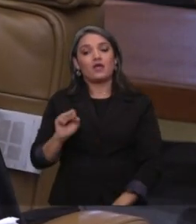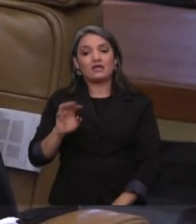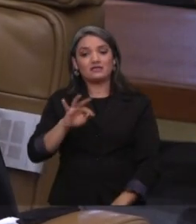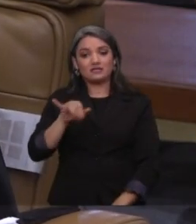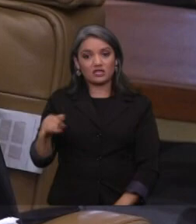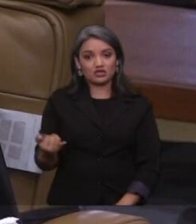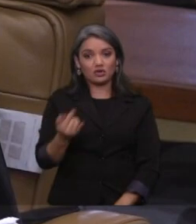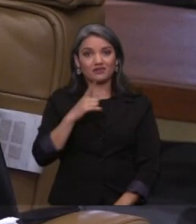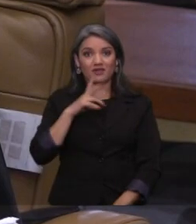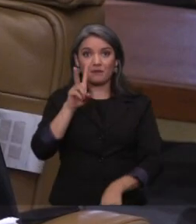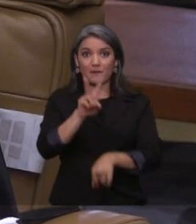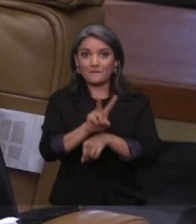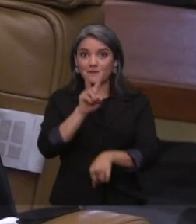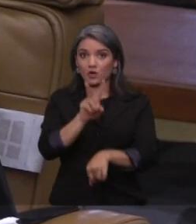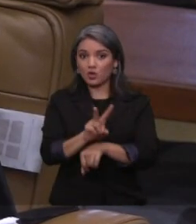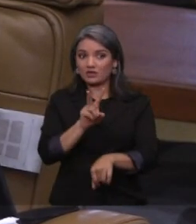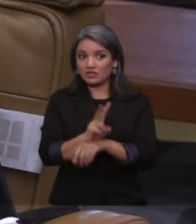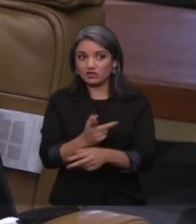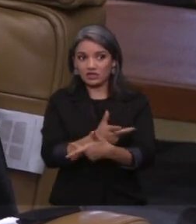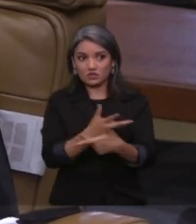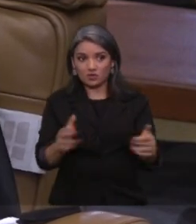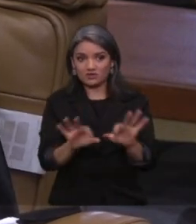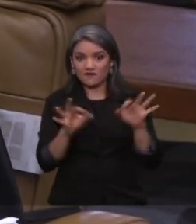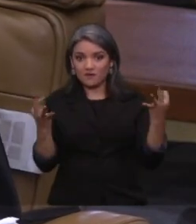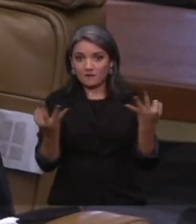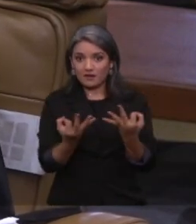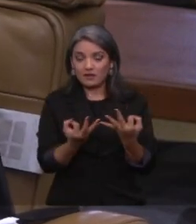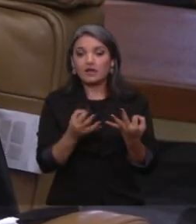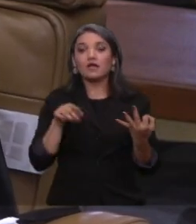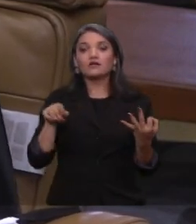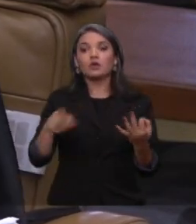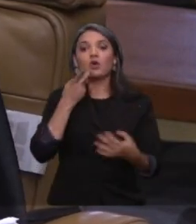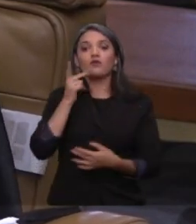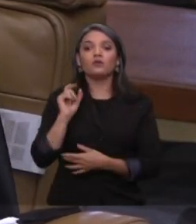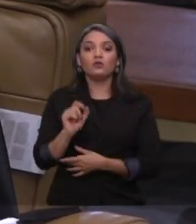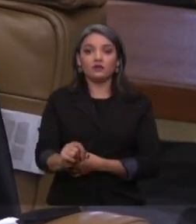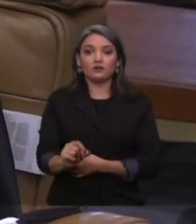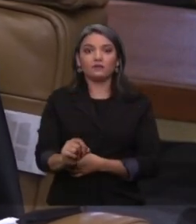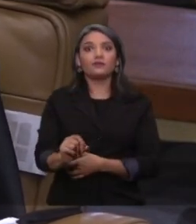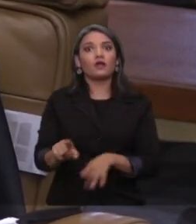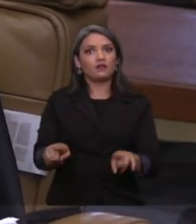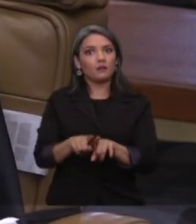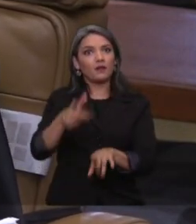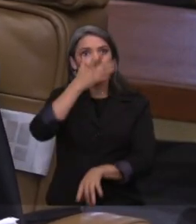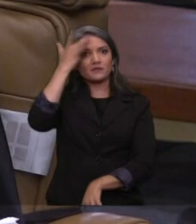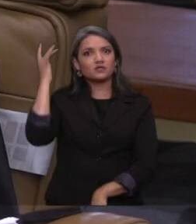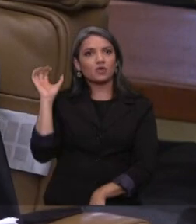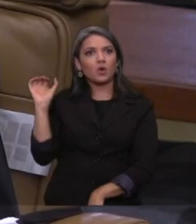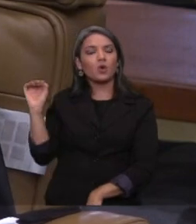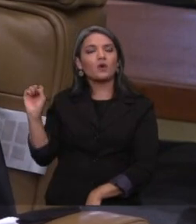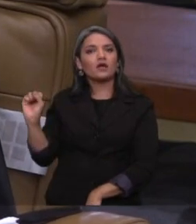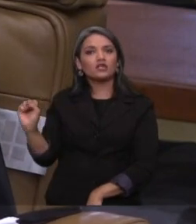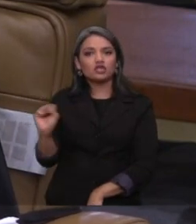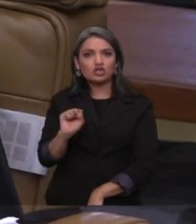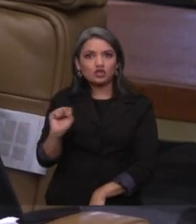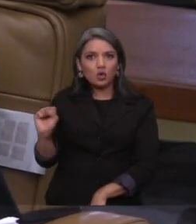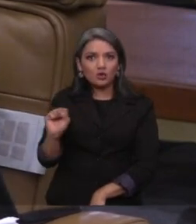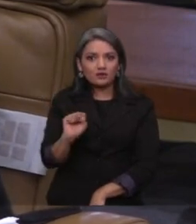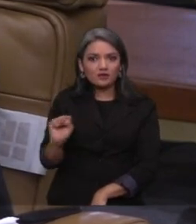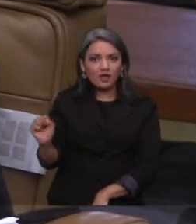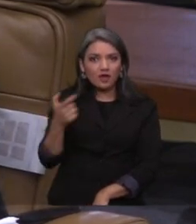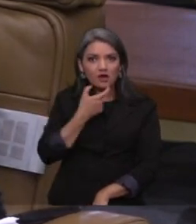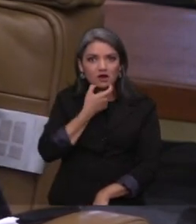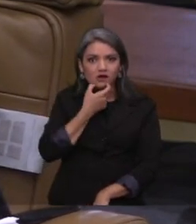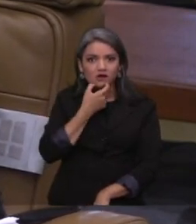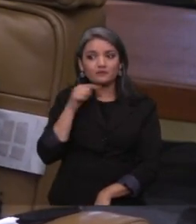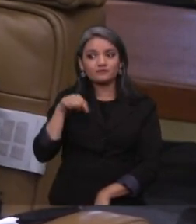efeitos da proteção legal do bem de família, considerou até mesmo o solteiro, que tem esta proteção